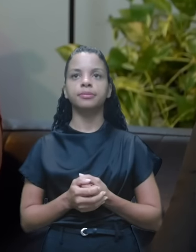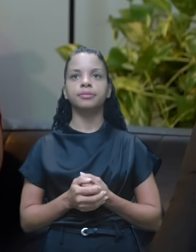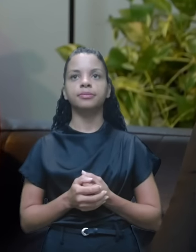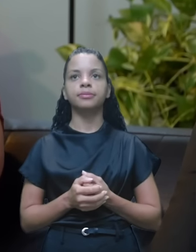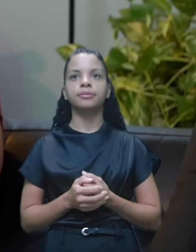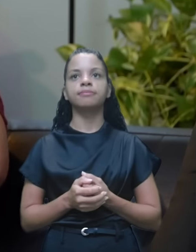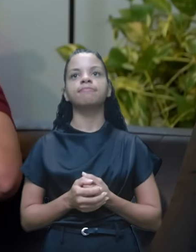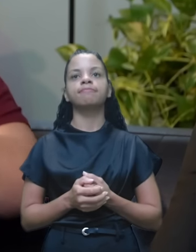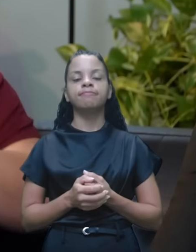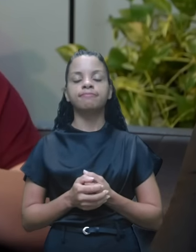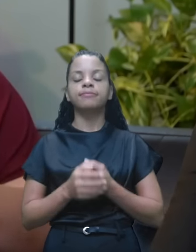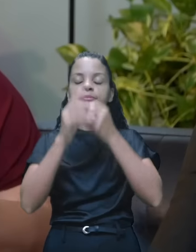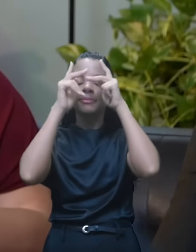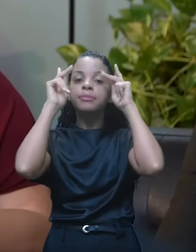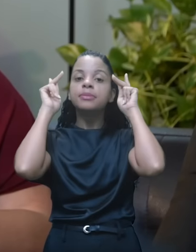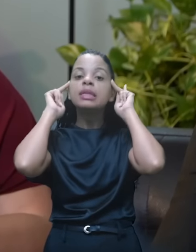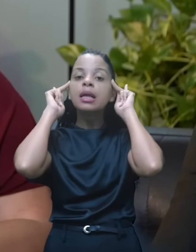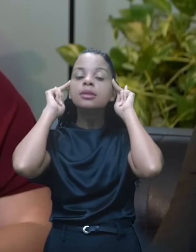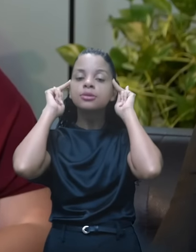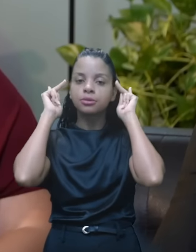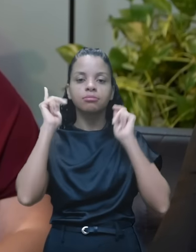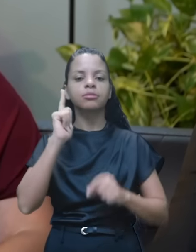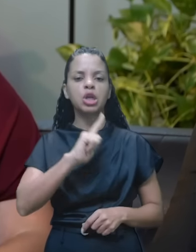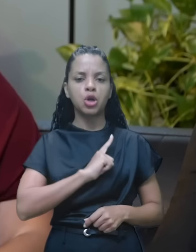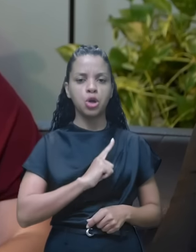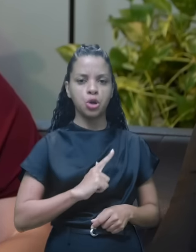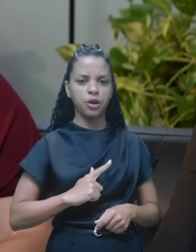Pilatos era o governador romano e